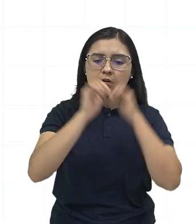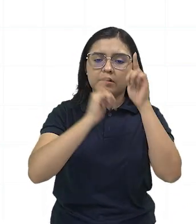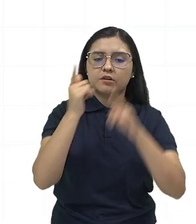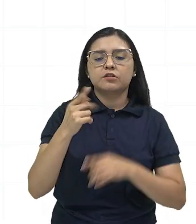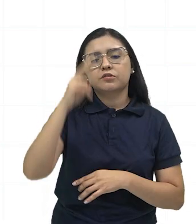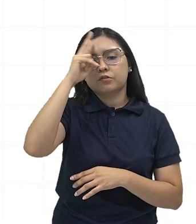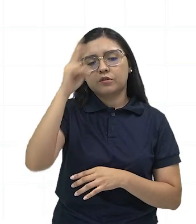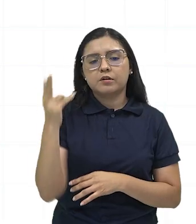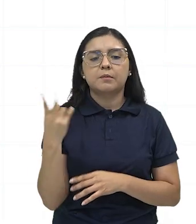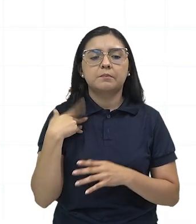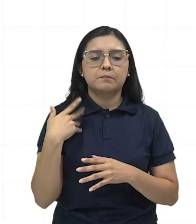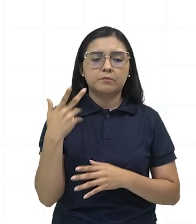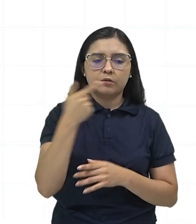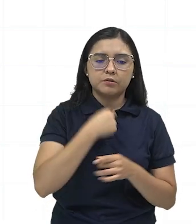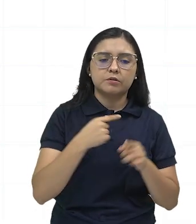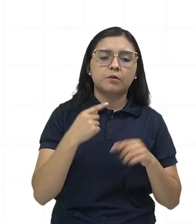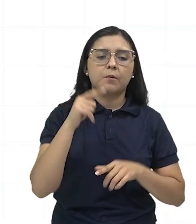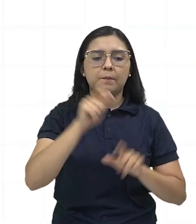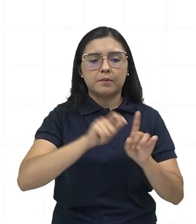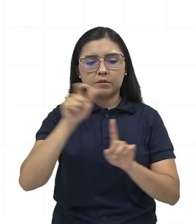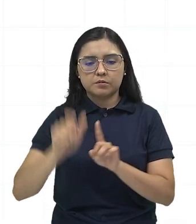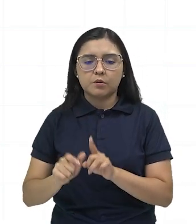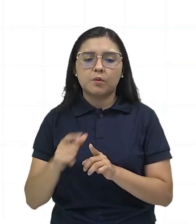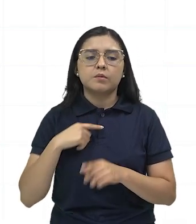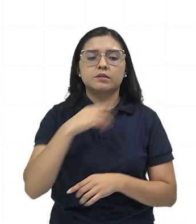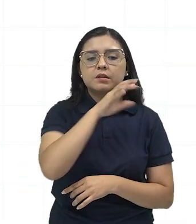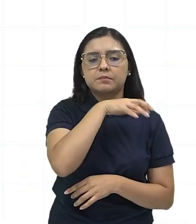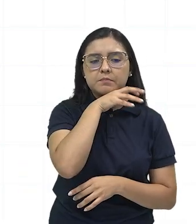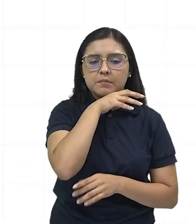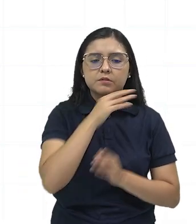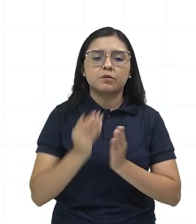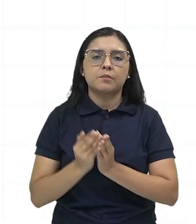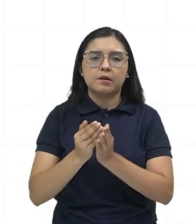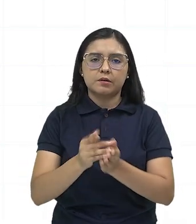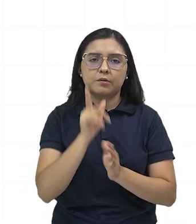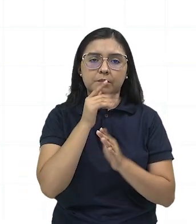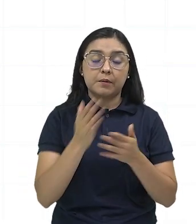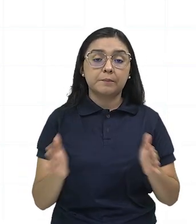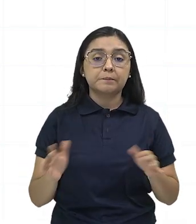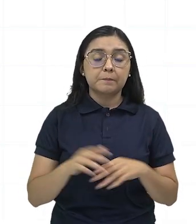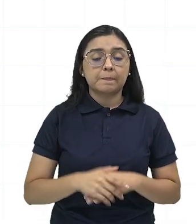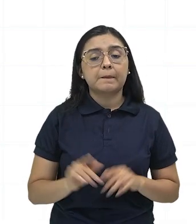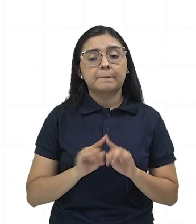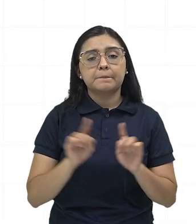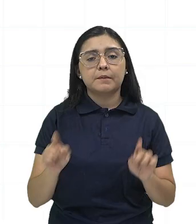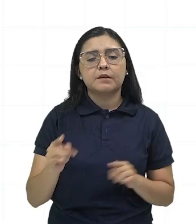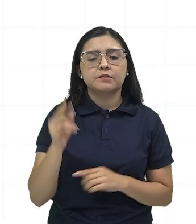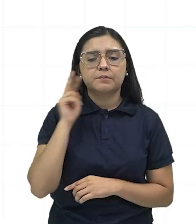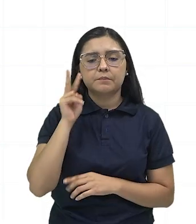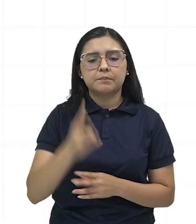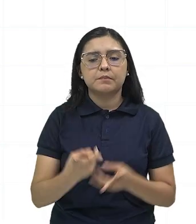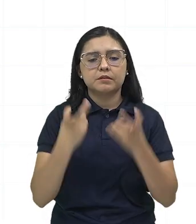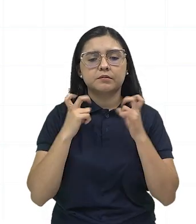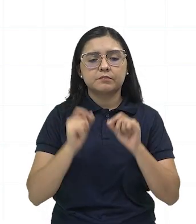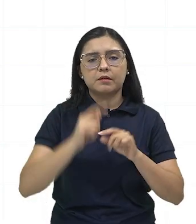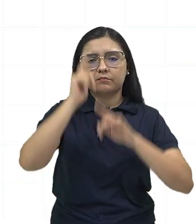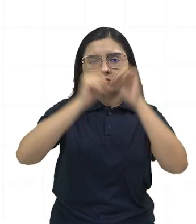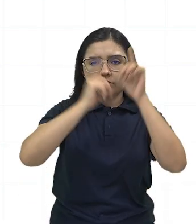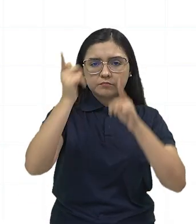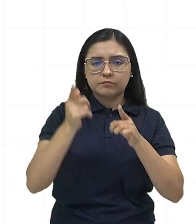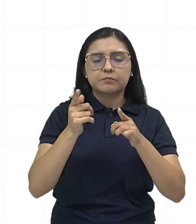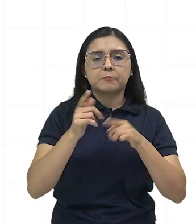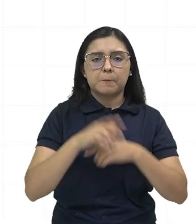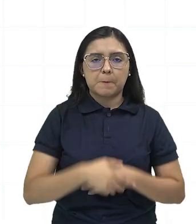histórias bonitas com pessoas e bichos e com barquinhos no mar. O poema não está todo, né? Mas a gente tem essa ideia da inventividade,